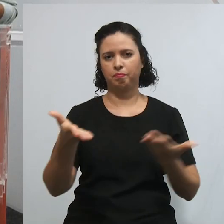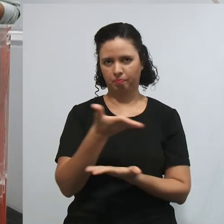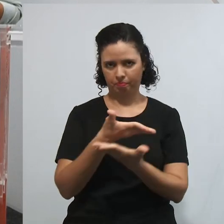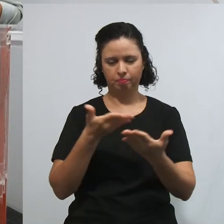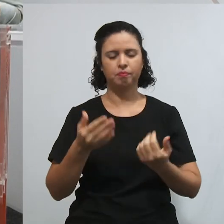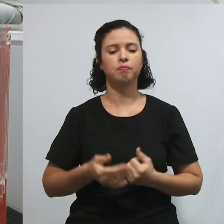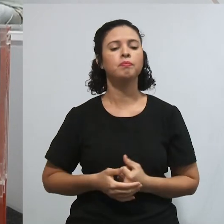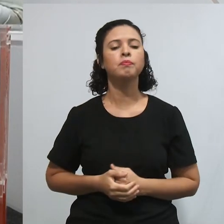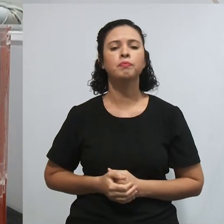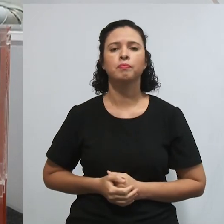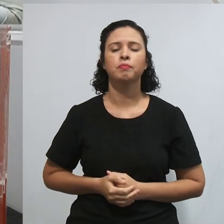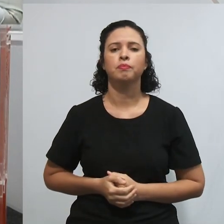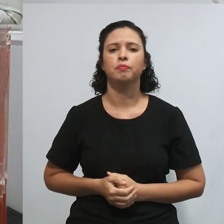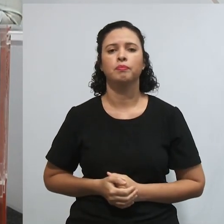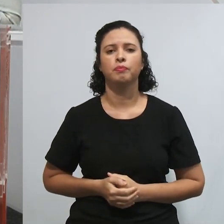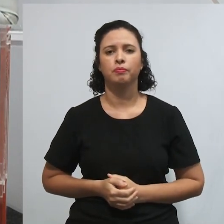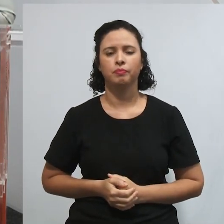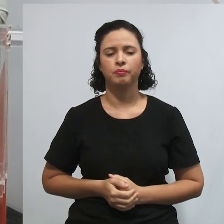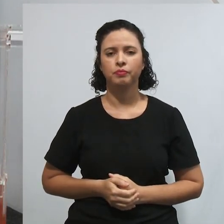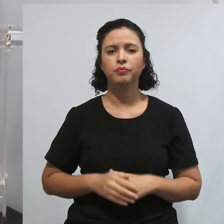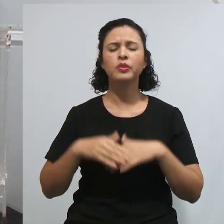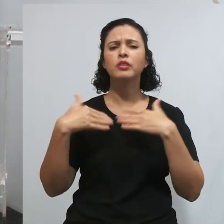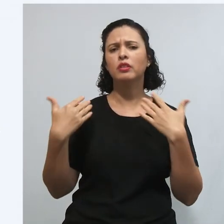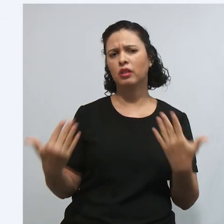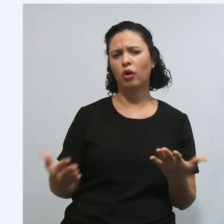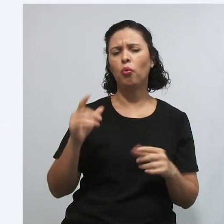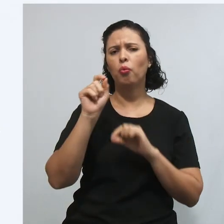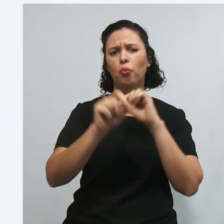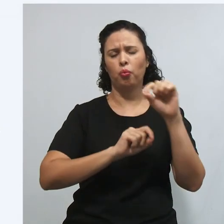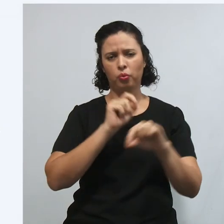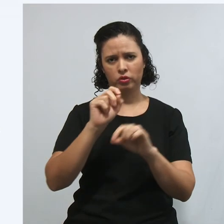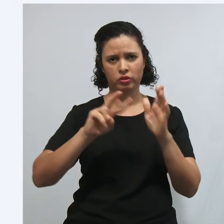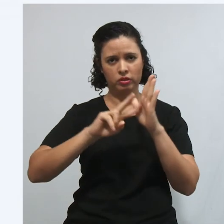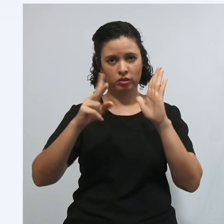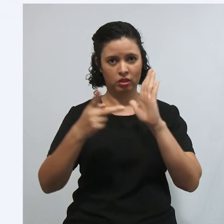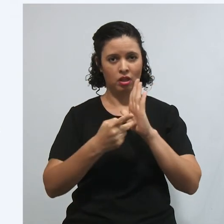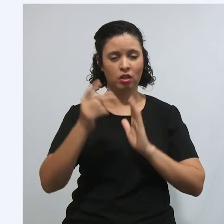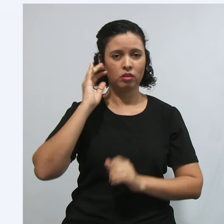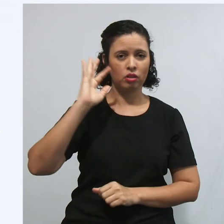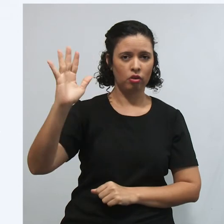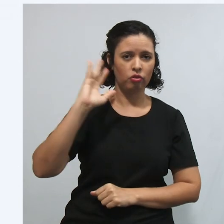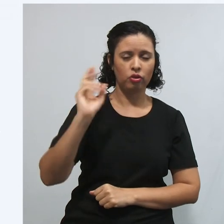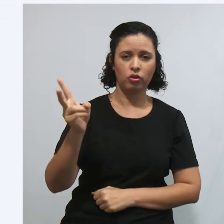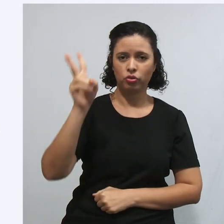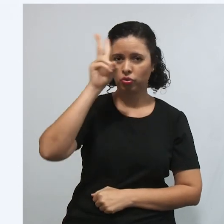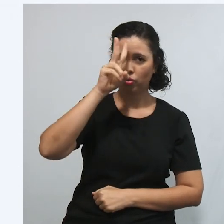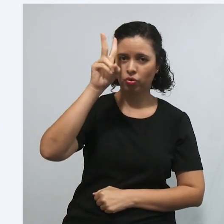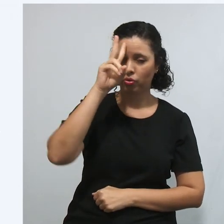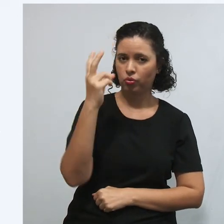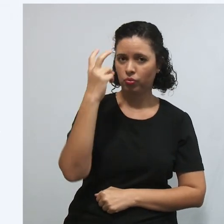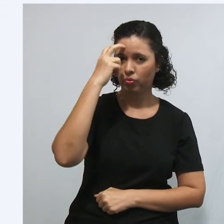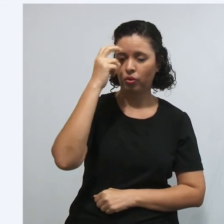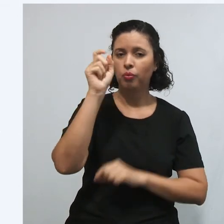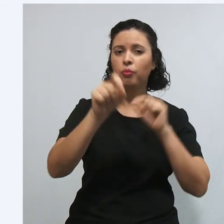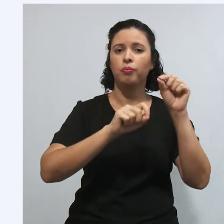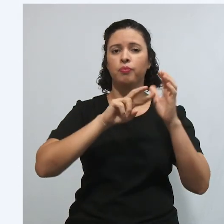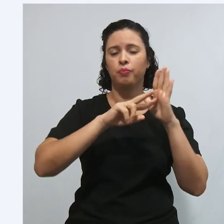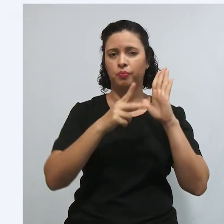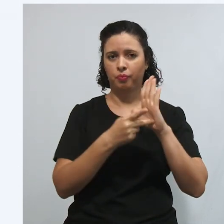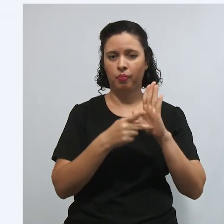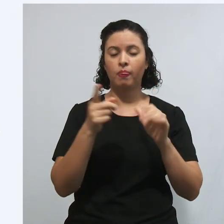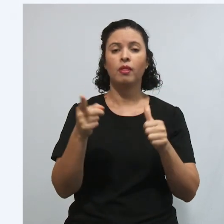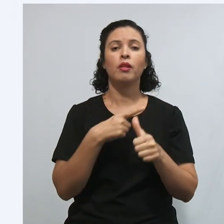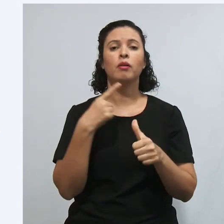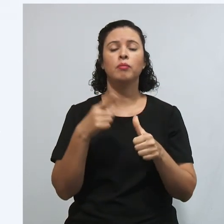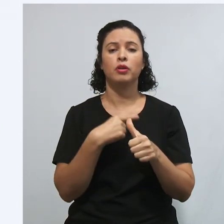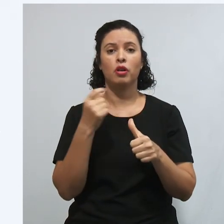signos. Bem, então, o que é a teoria histórico-cultural? A teoria histórico-cultural, primeiro,